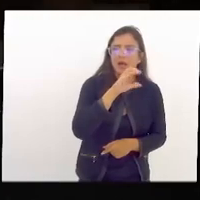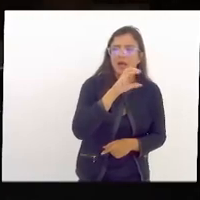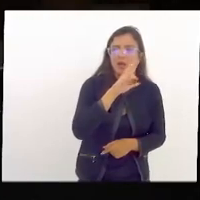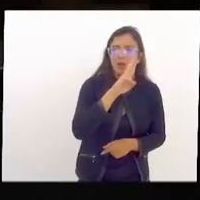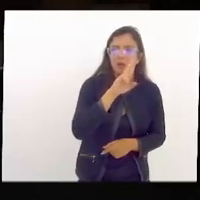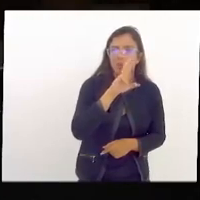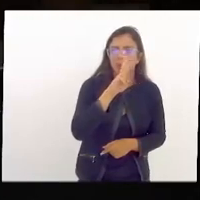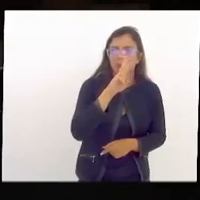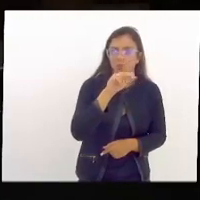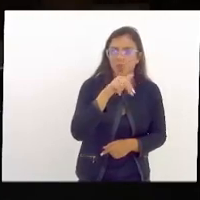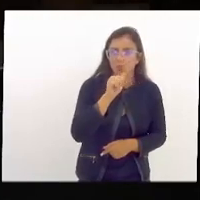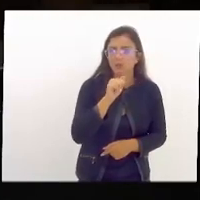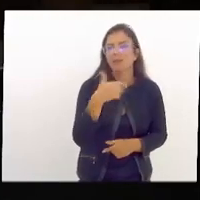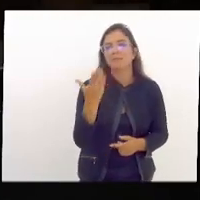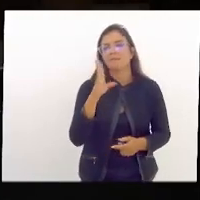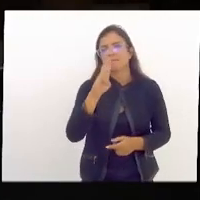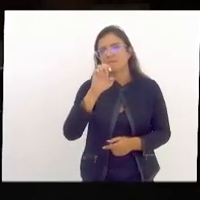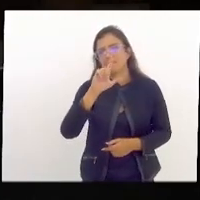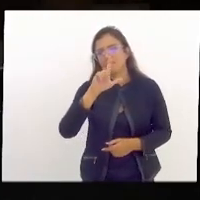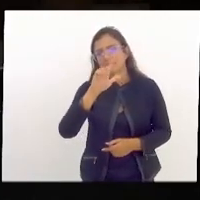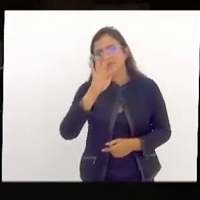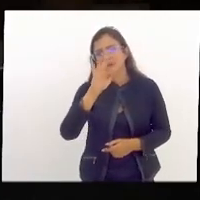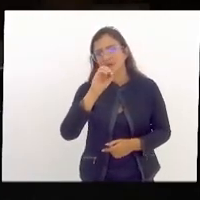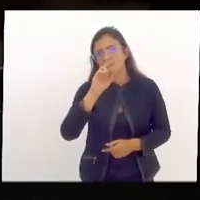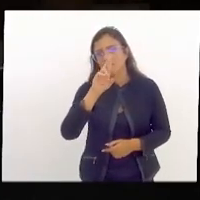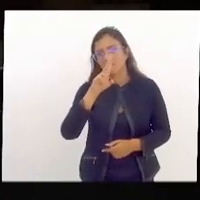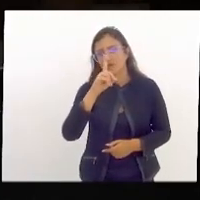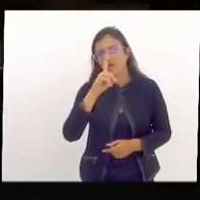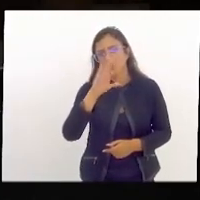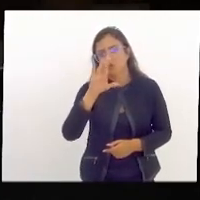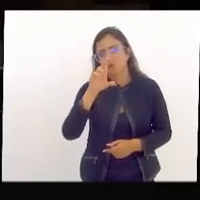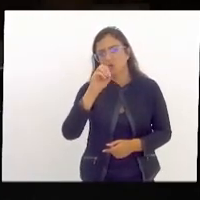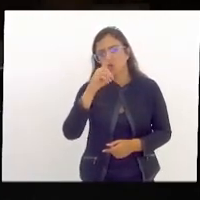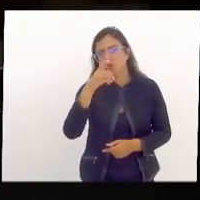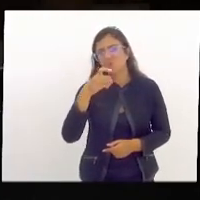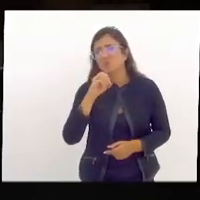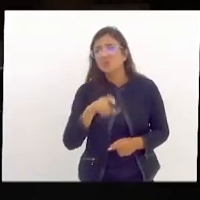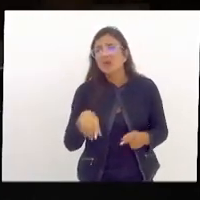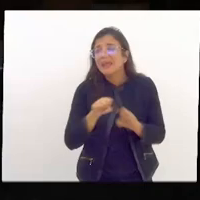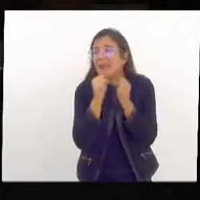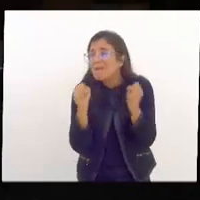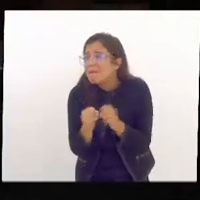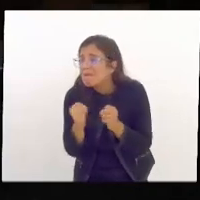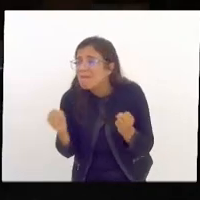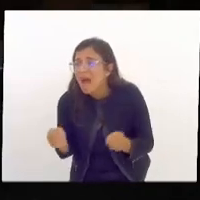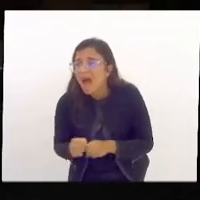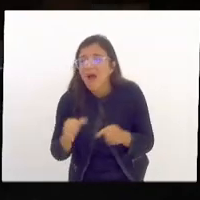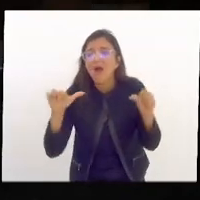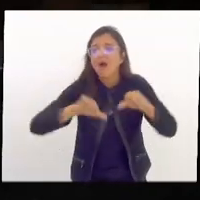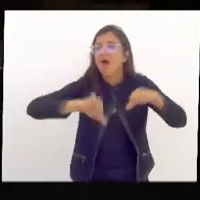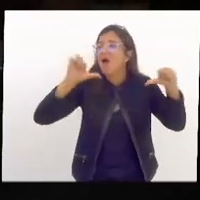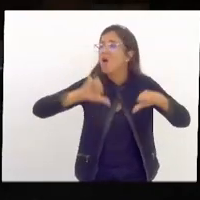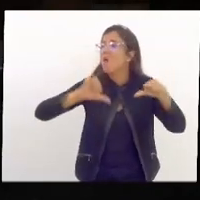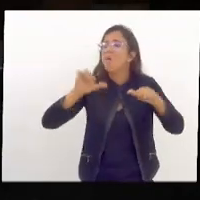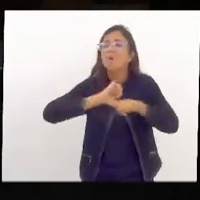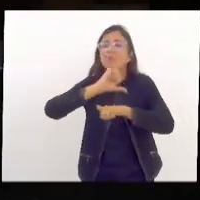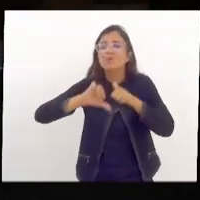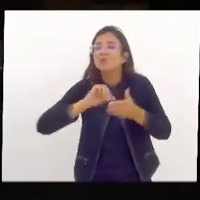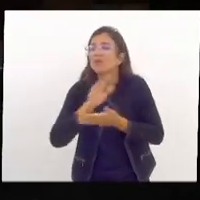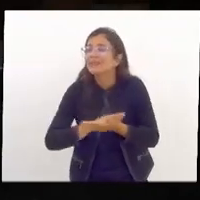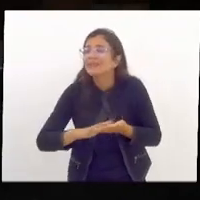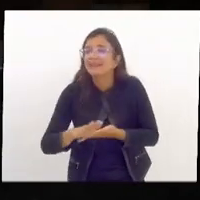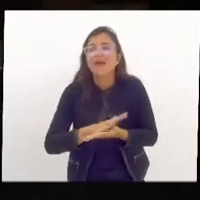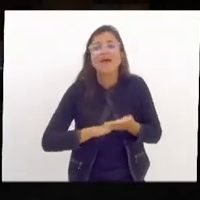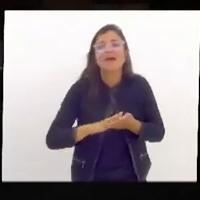está todo ele quebrado, não trocaram dormente. Não fizeram o dever de casa que era para fazer, que a CPI apontou, que era